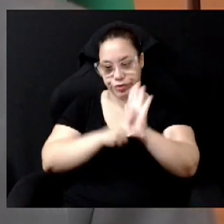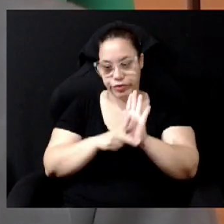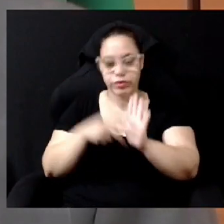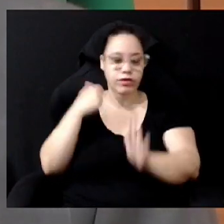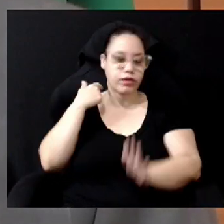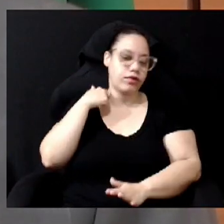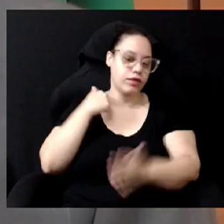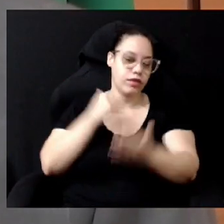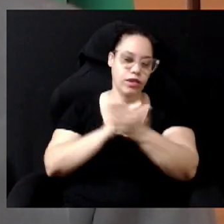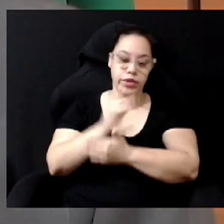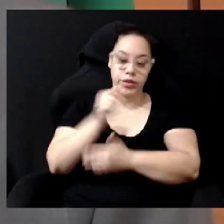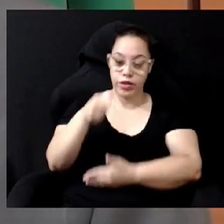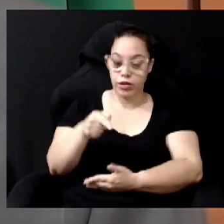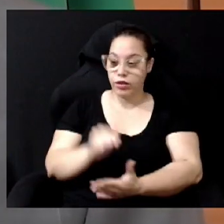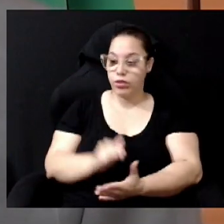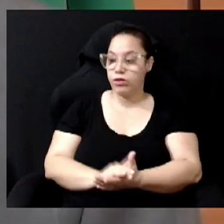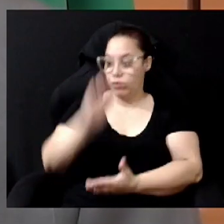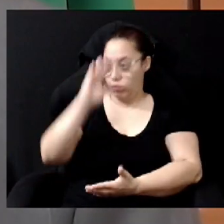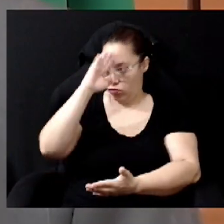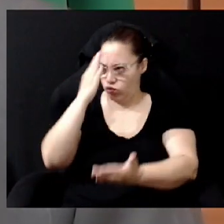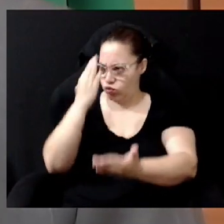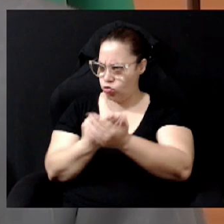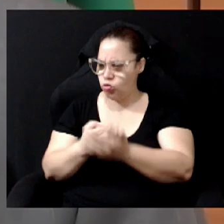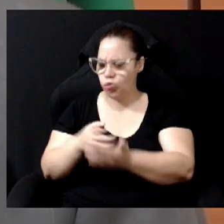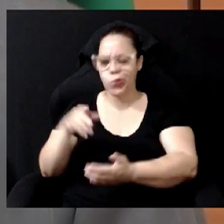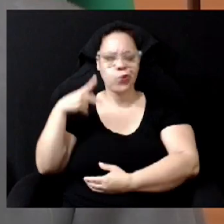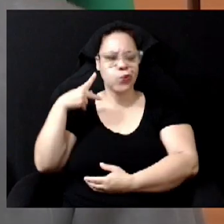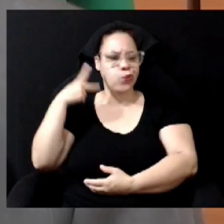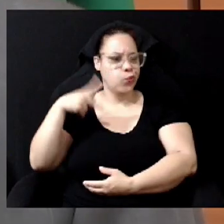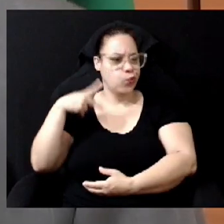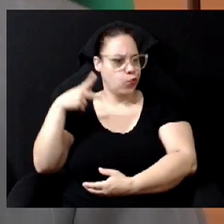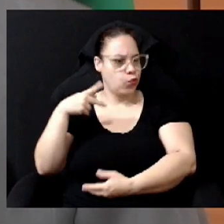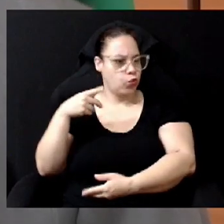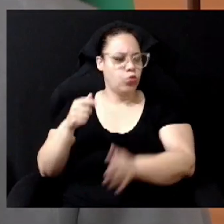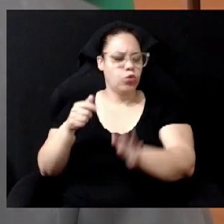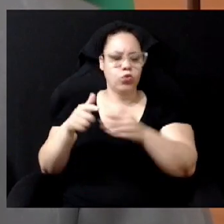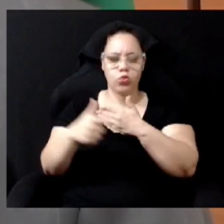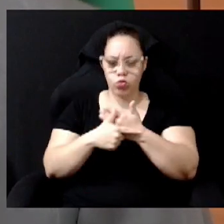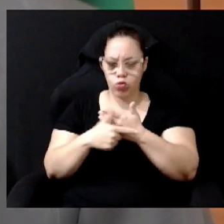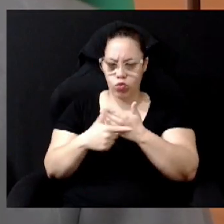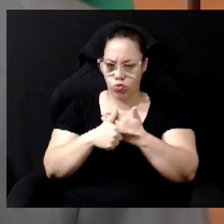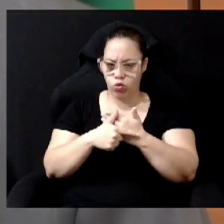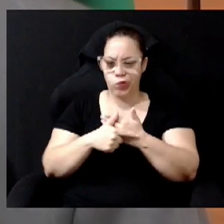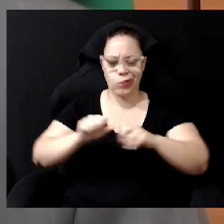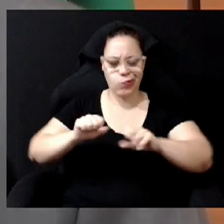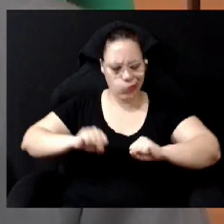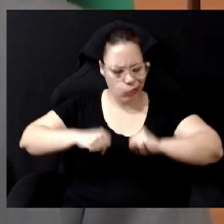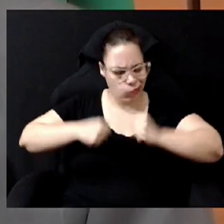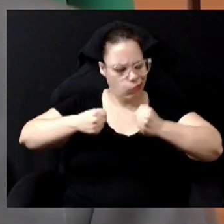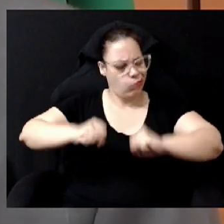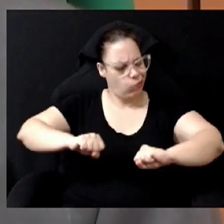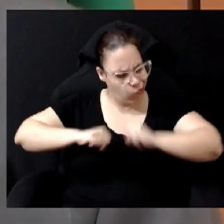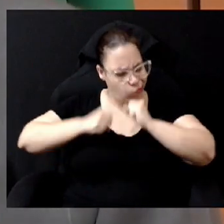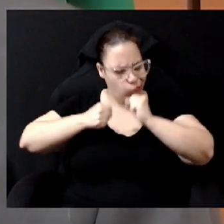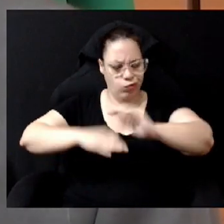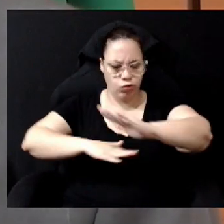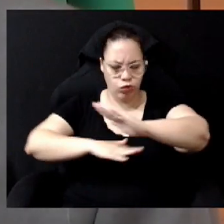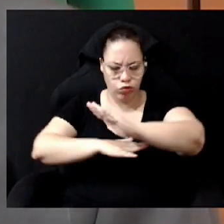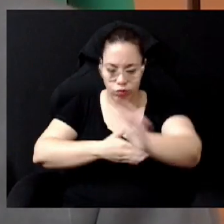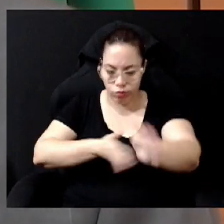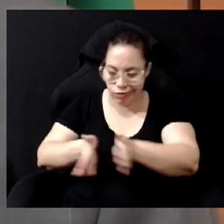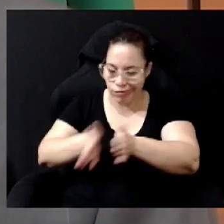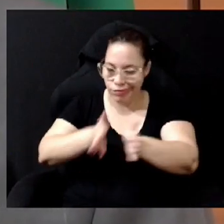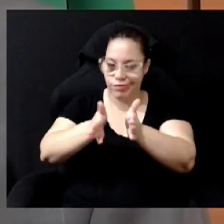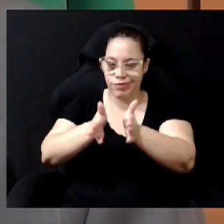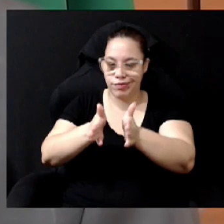Então, eu creio que os vereadores aqui têm feito o seu papel, têm empenhado para que a Câmara ande. Então, o balanço